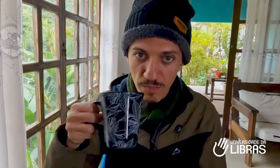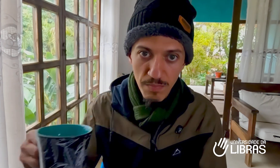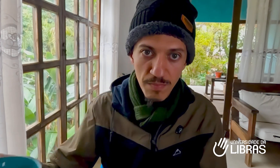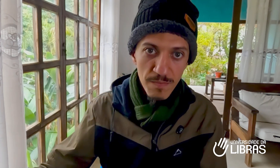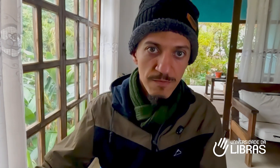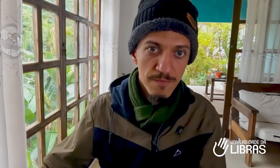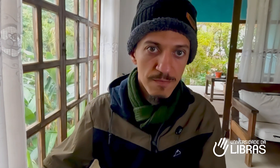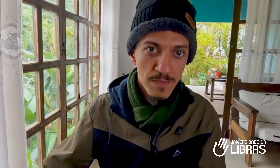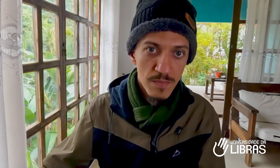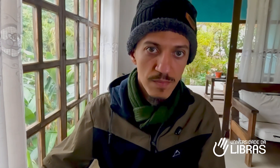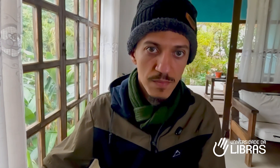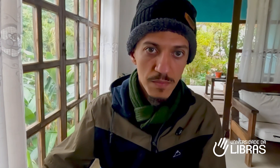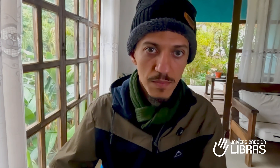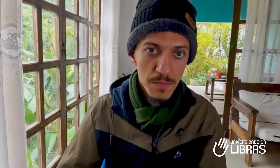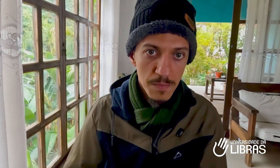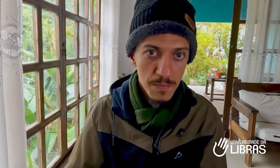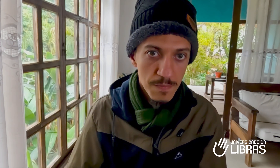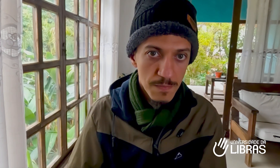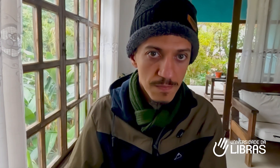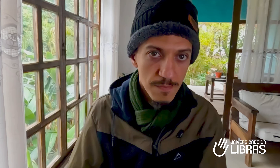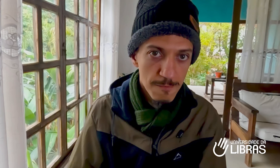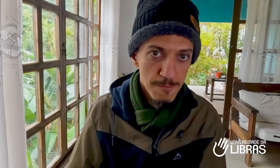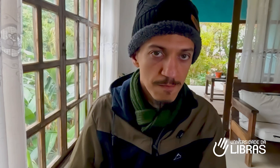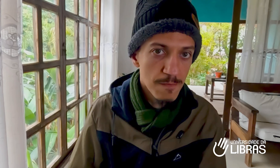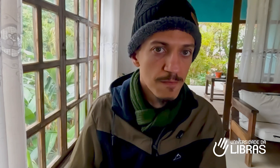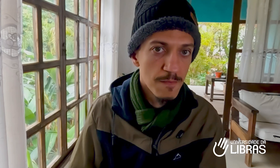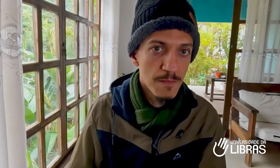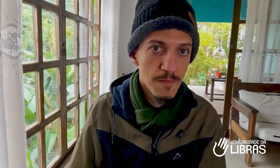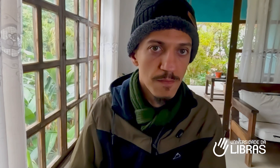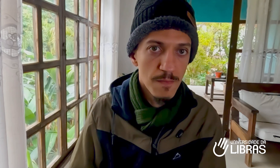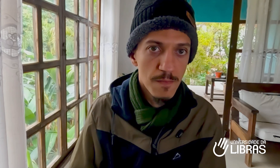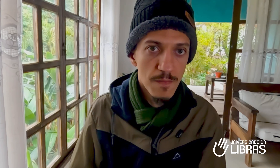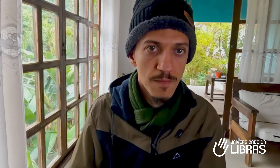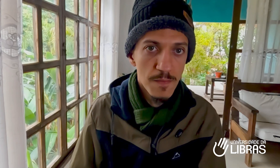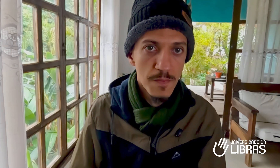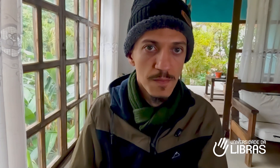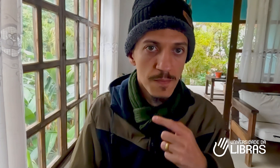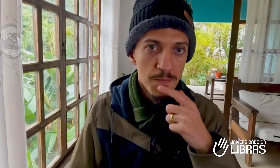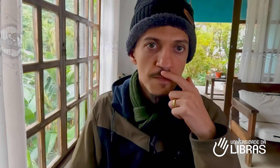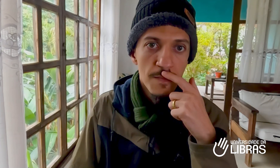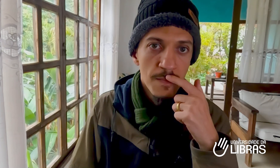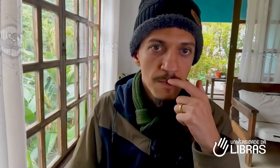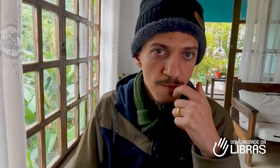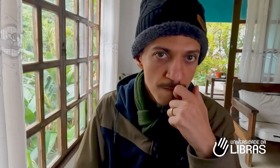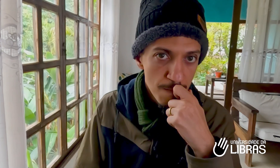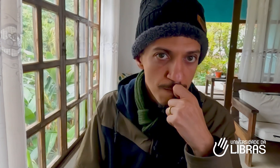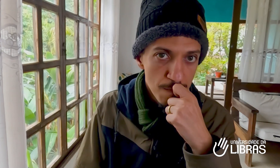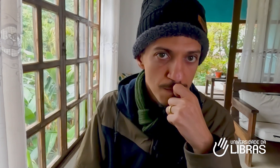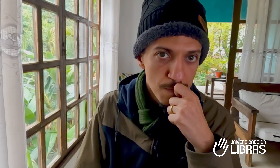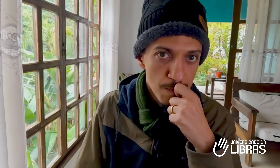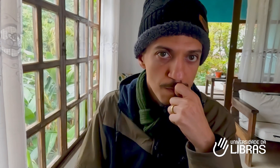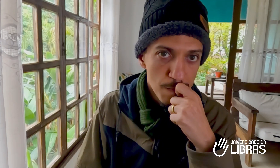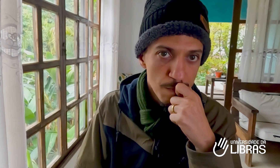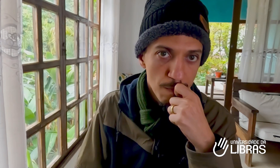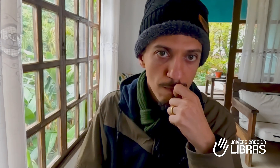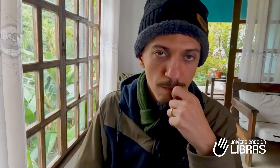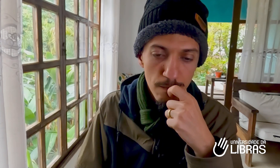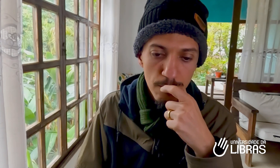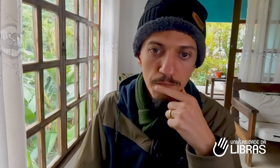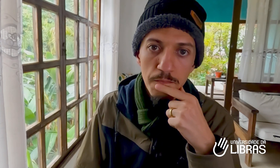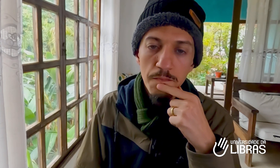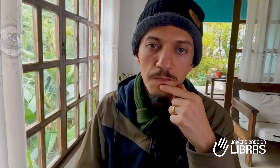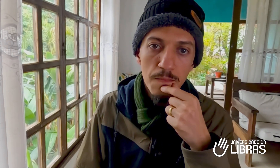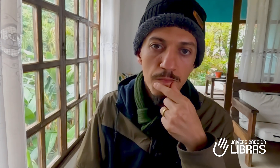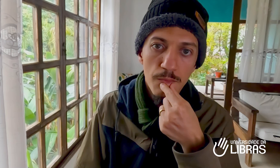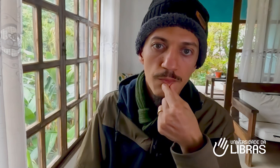Normalmente as pessoas que começam a aprender a Libras, elas sentem bastante dificuldade ao tentar fazer isso pelo